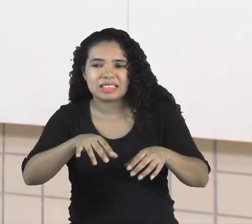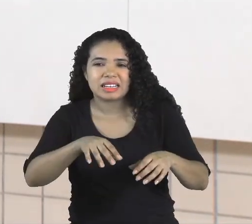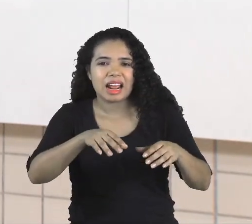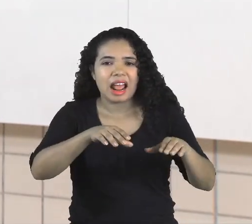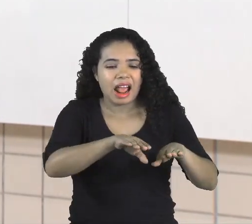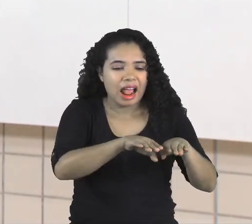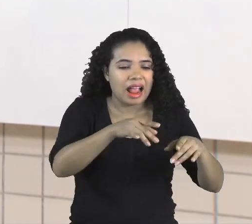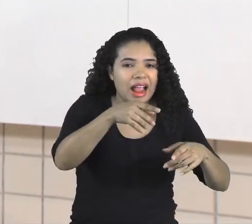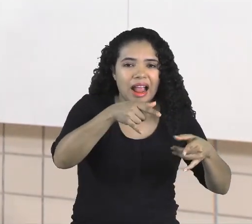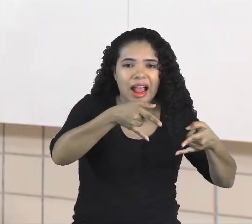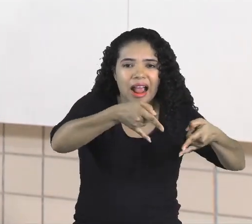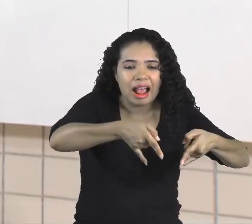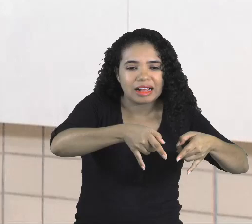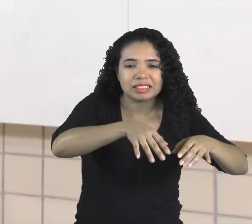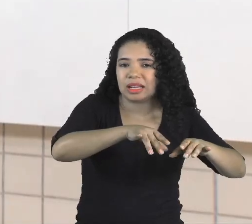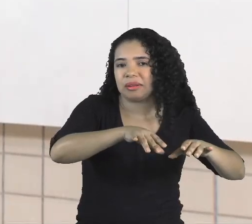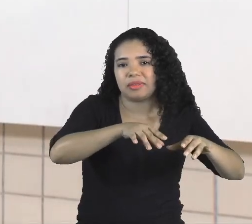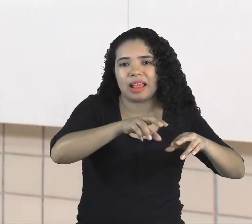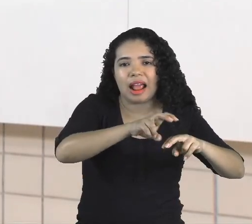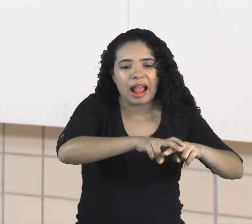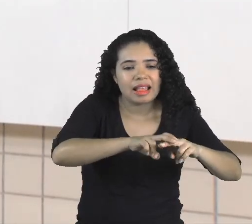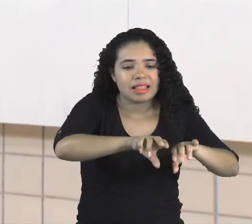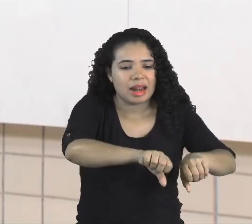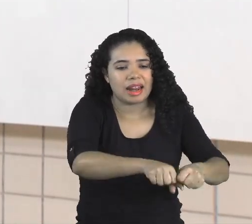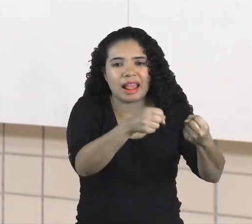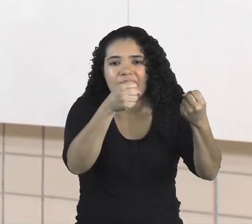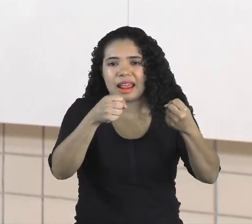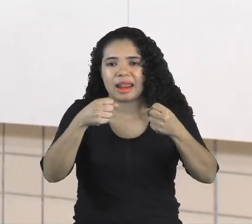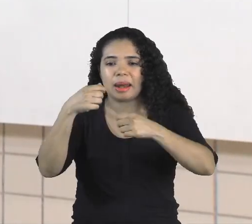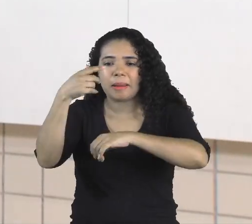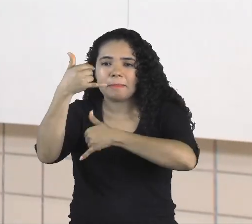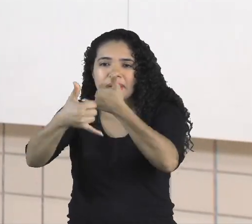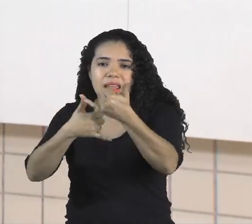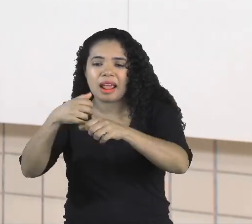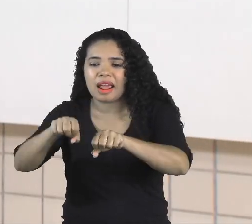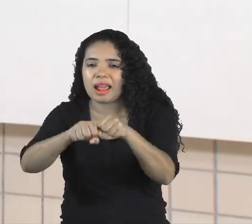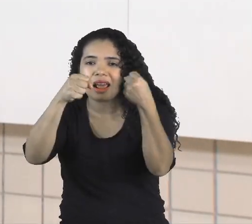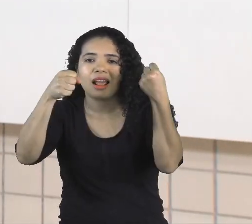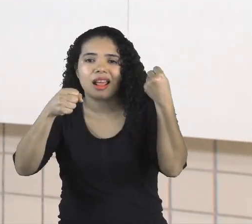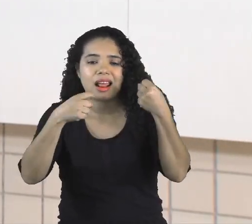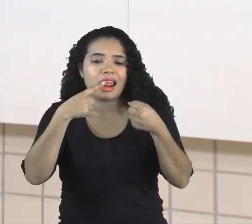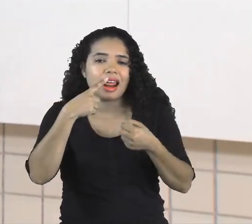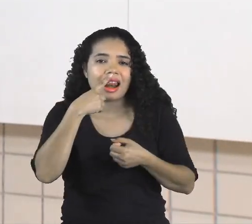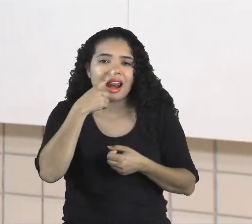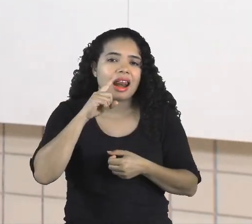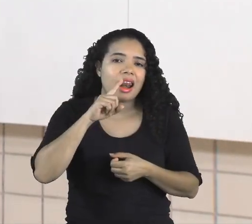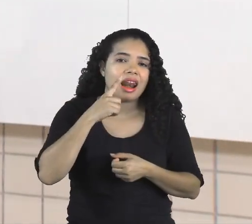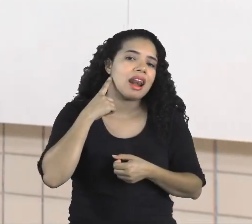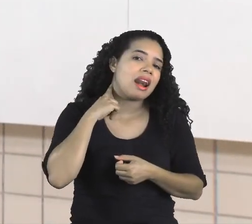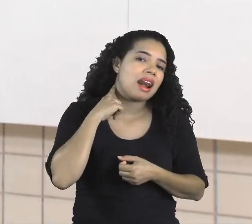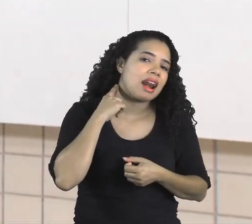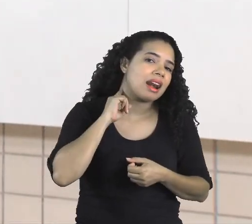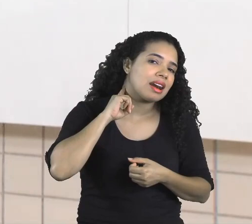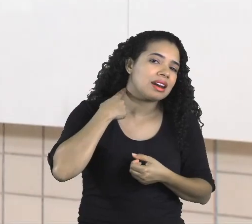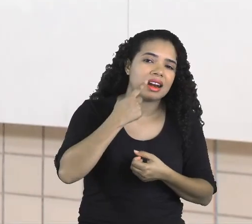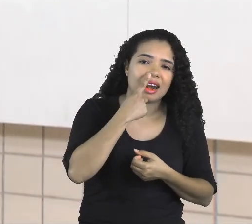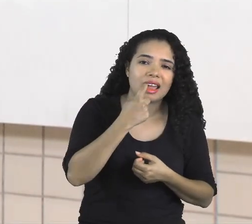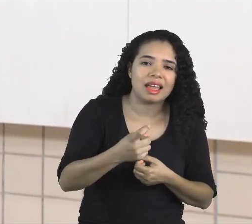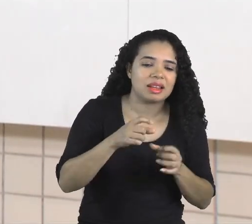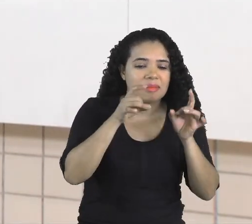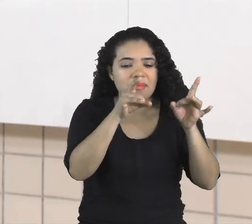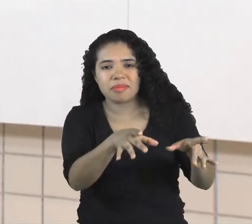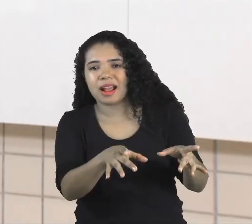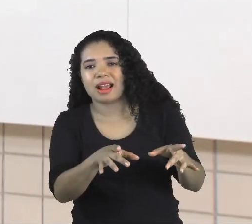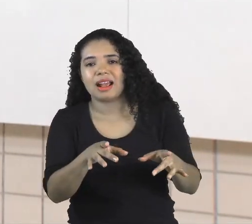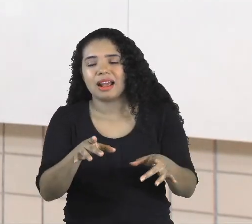ar livre, que está na pracinha, estraga o parquinho, que está na pracinha, joga lixo na rua, que termina estragando